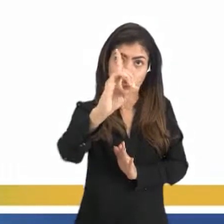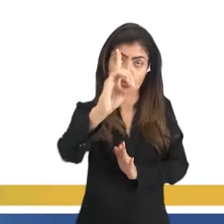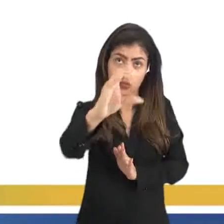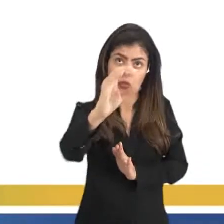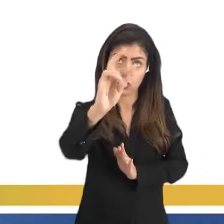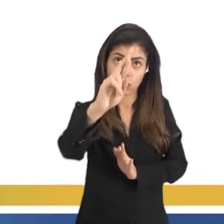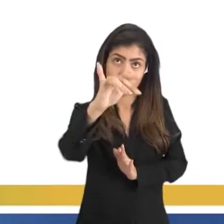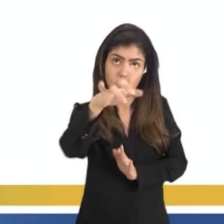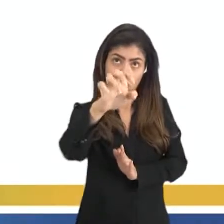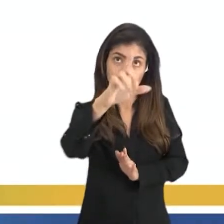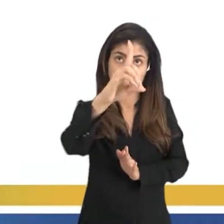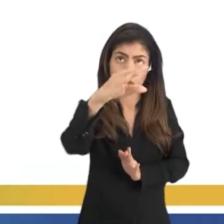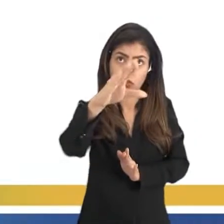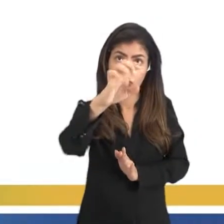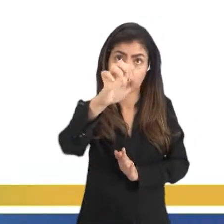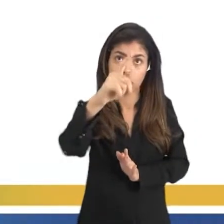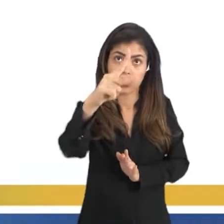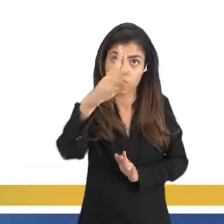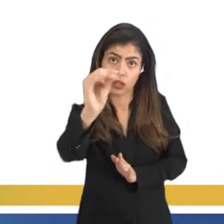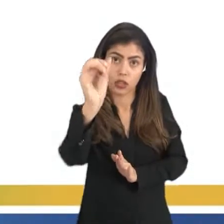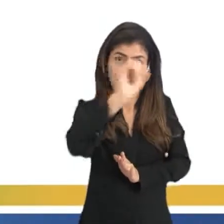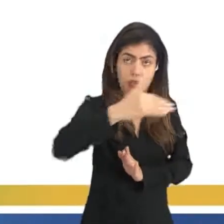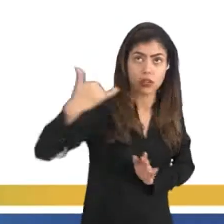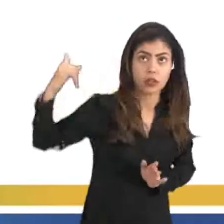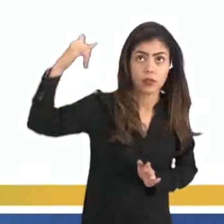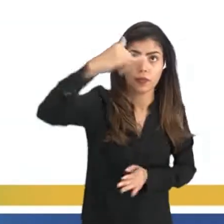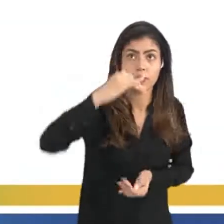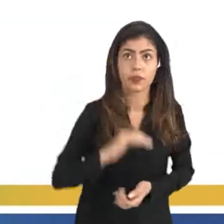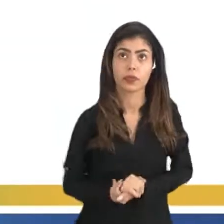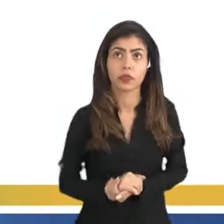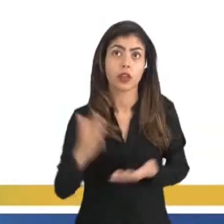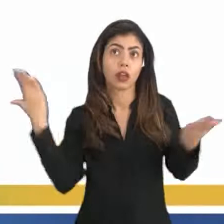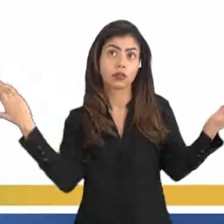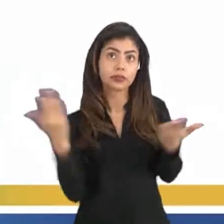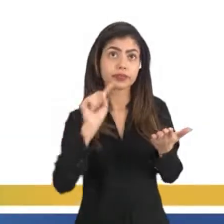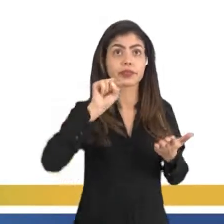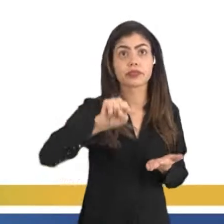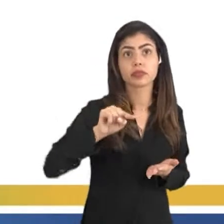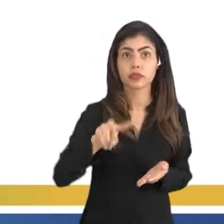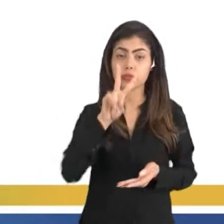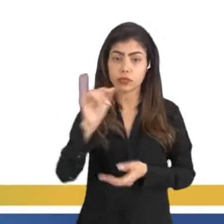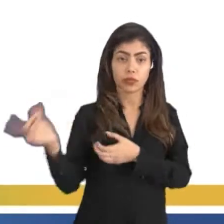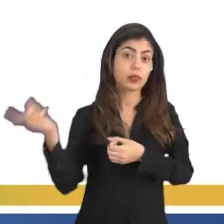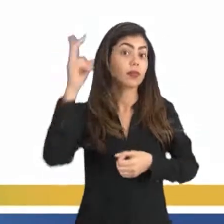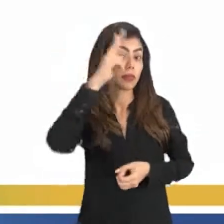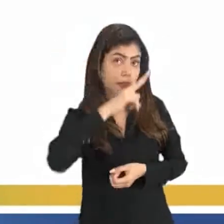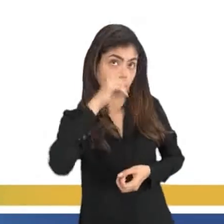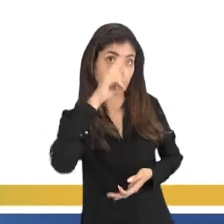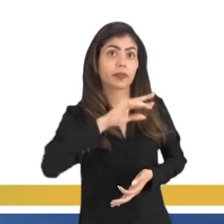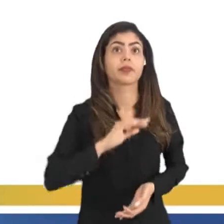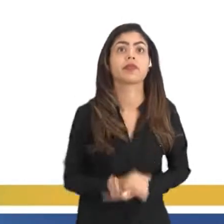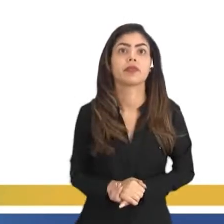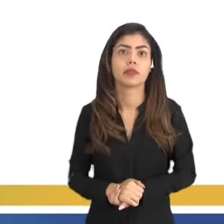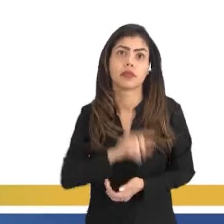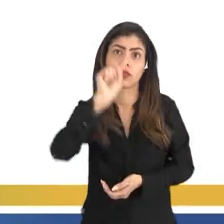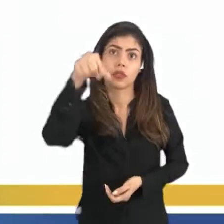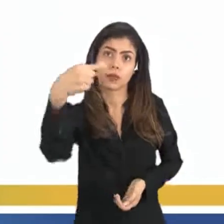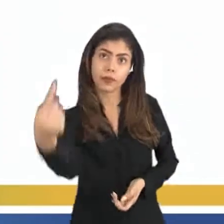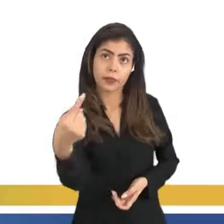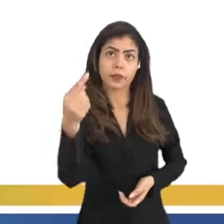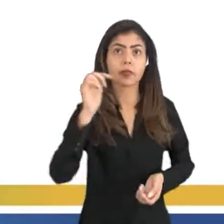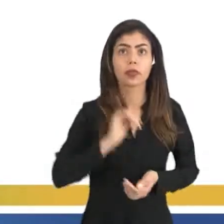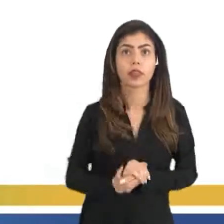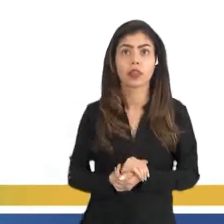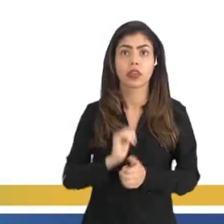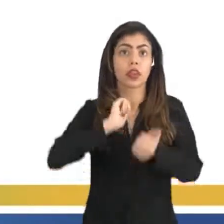do órgão de controle de tráfego aéreo local. Além disso, vale ressaltar que o paraquedismo,